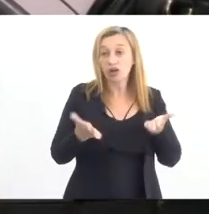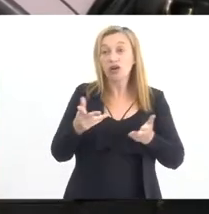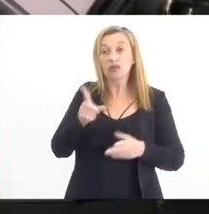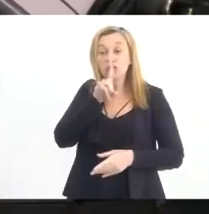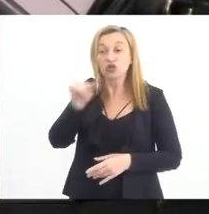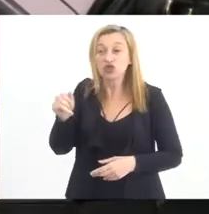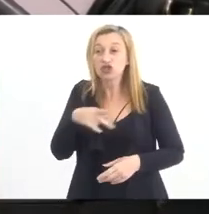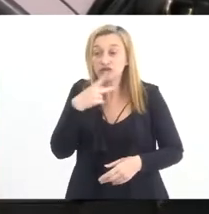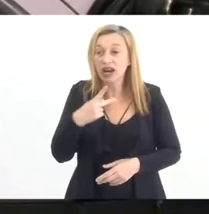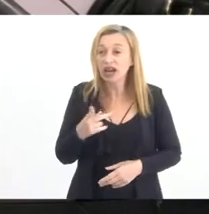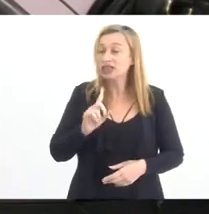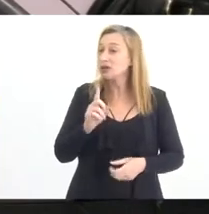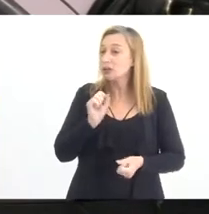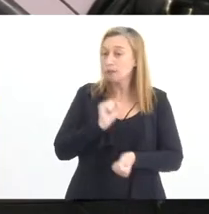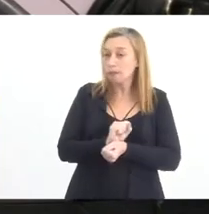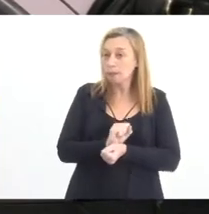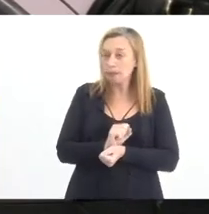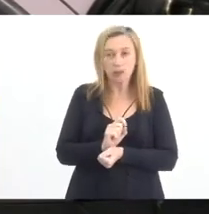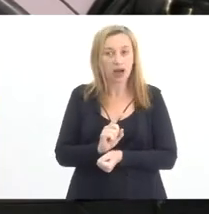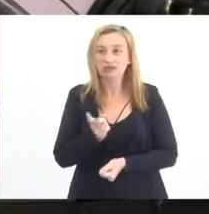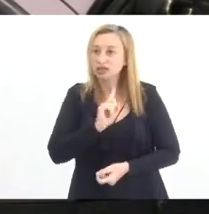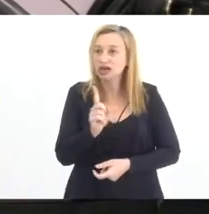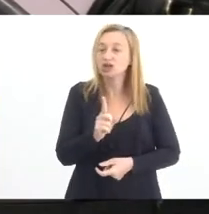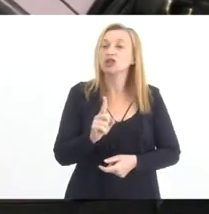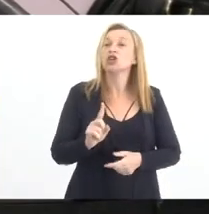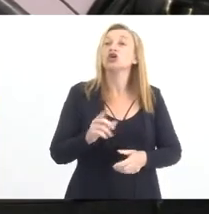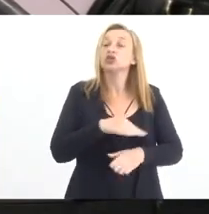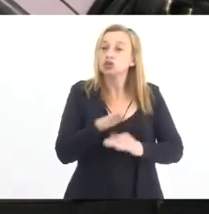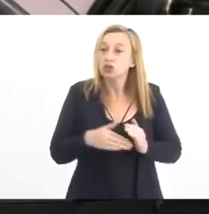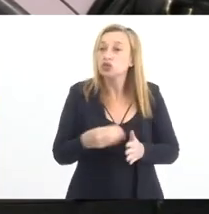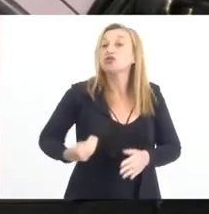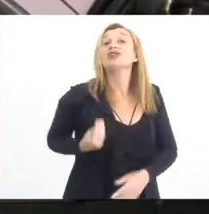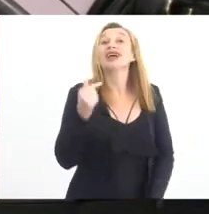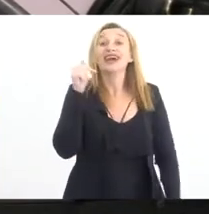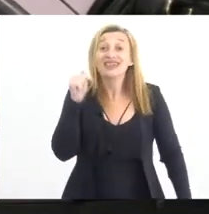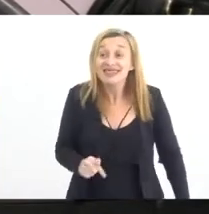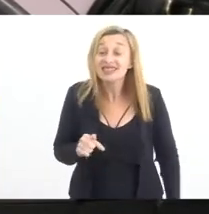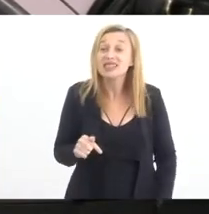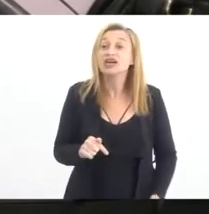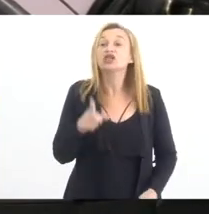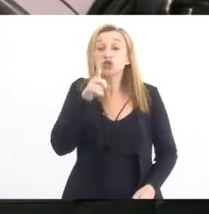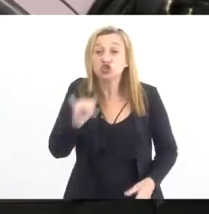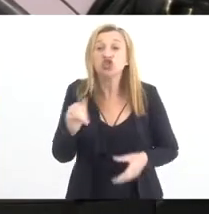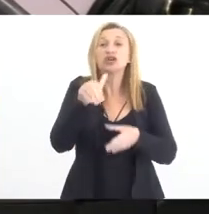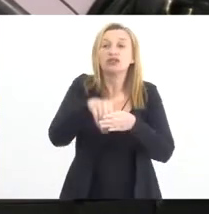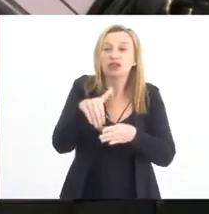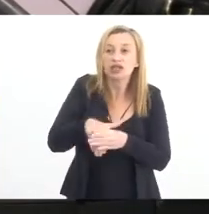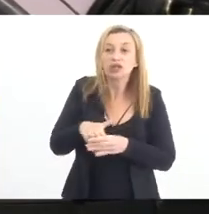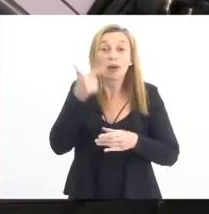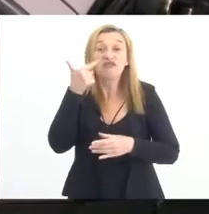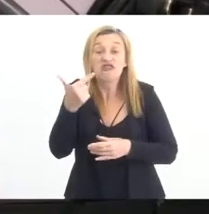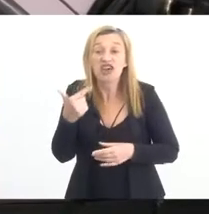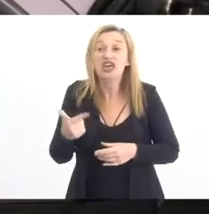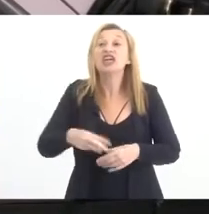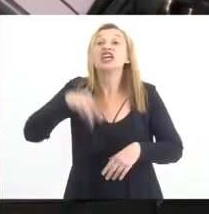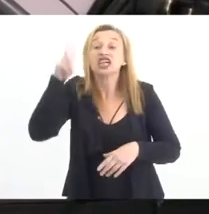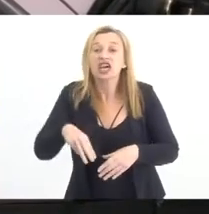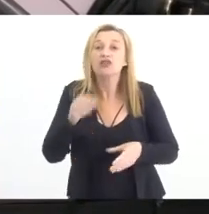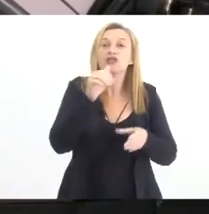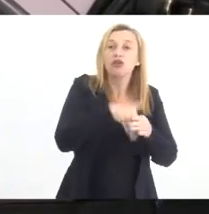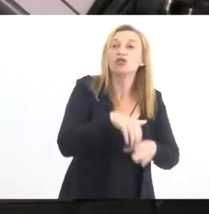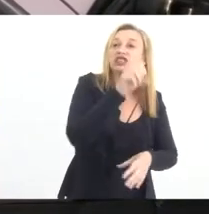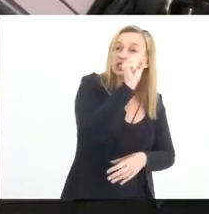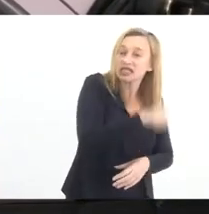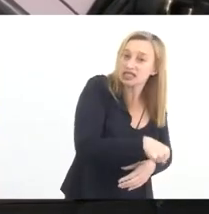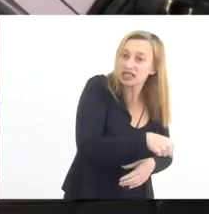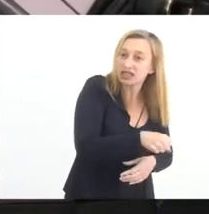falar, não abro mão. Eu quero que todos estejam presentes, sim, aqui, no dia da votação, para vir de perto. Quem vota a favor